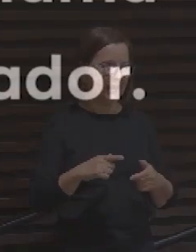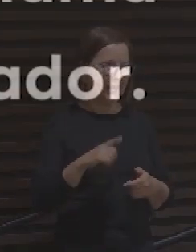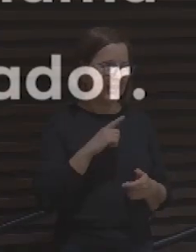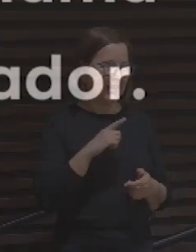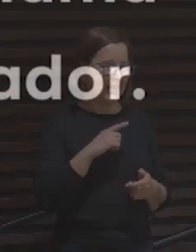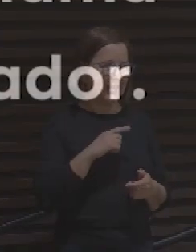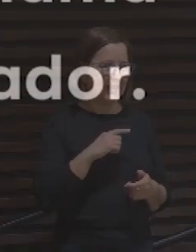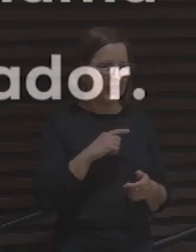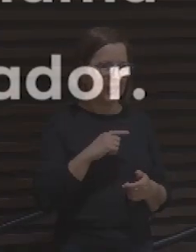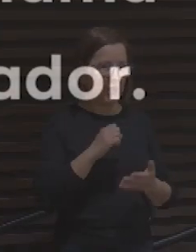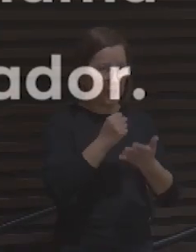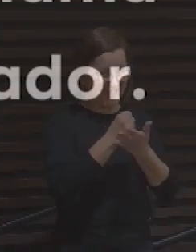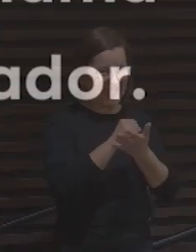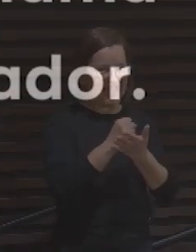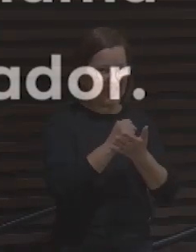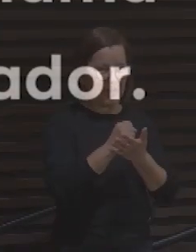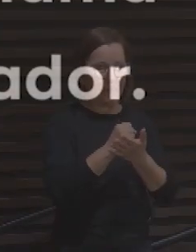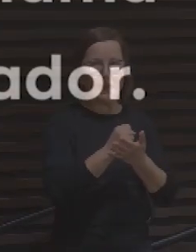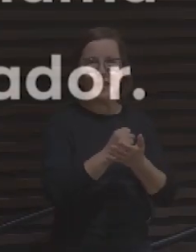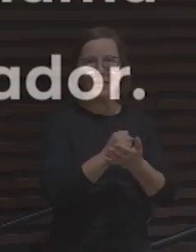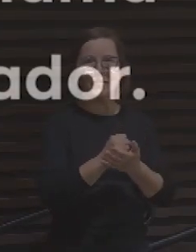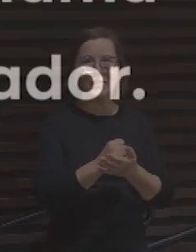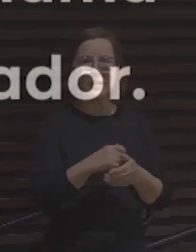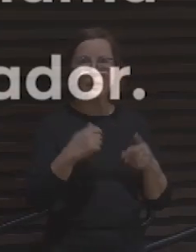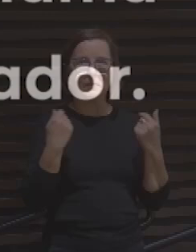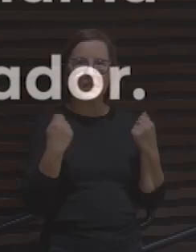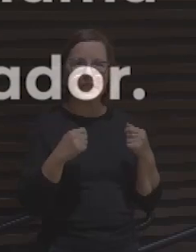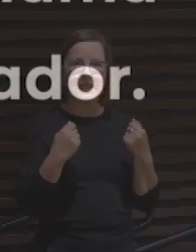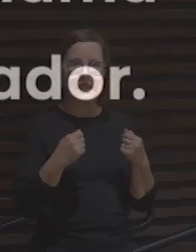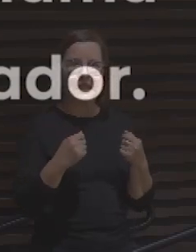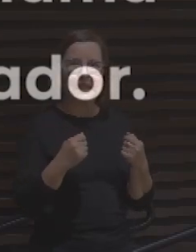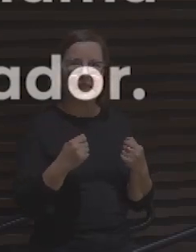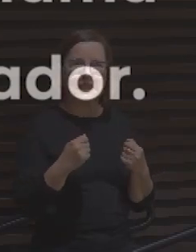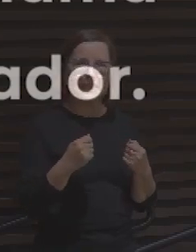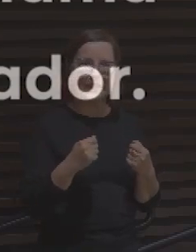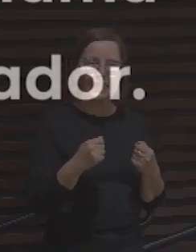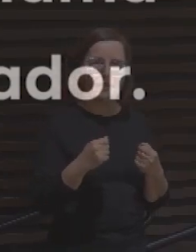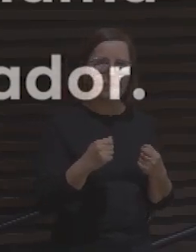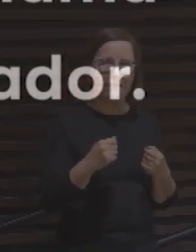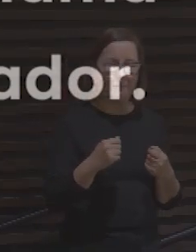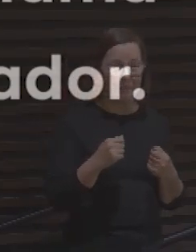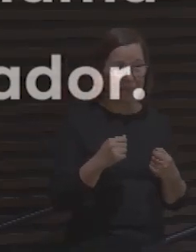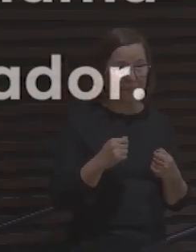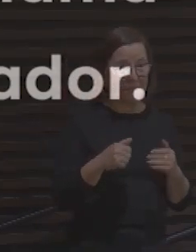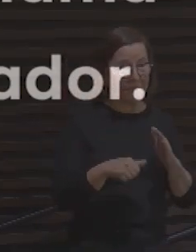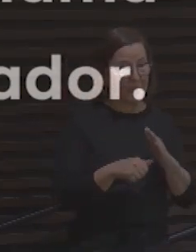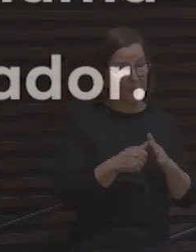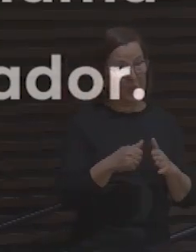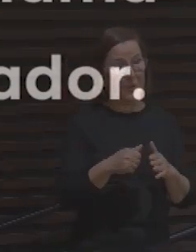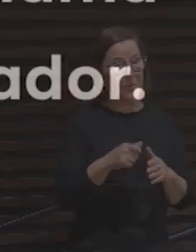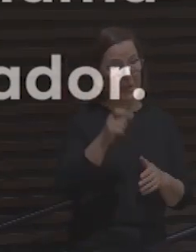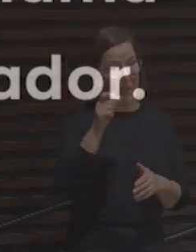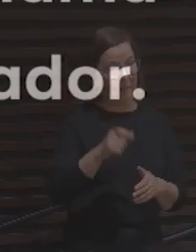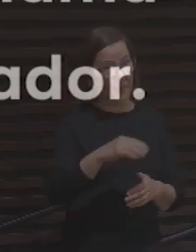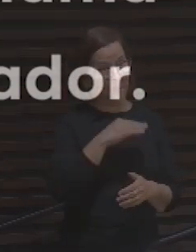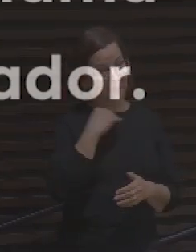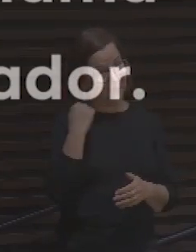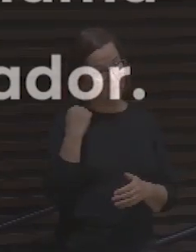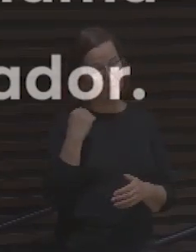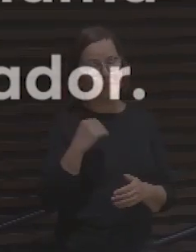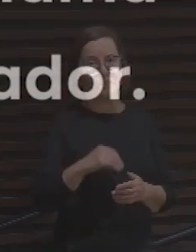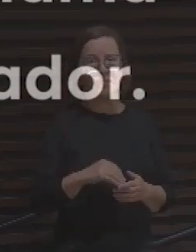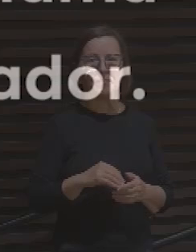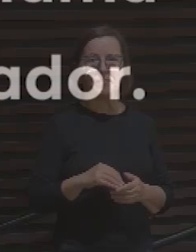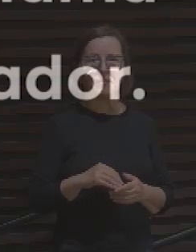há testamento, é necessário que intervenha a morte do testador.